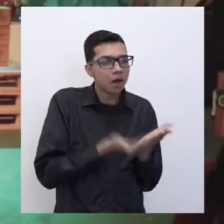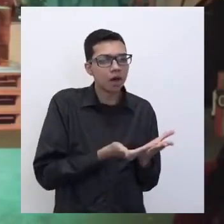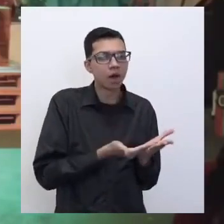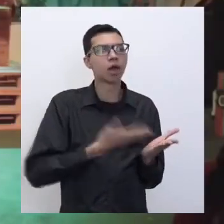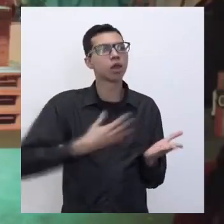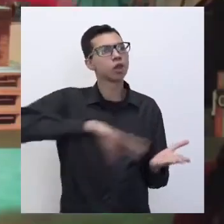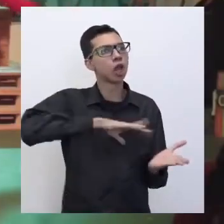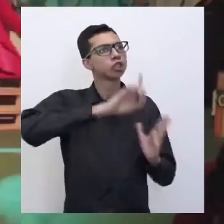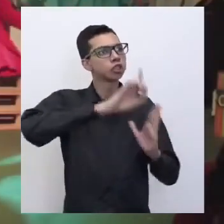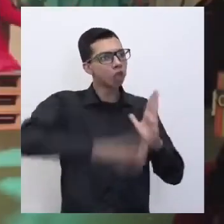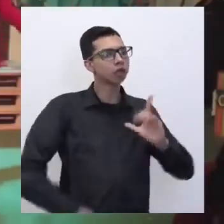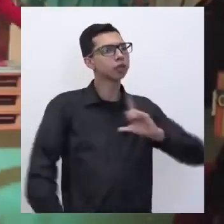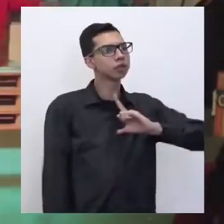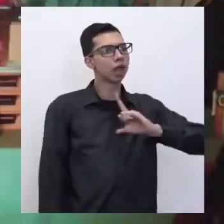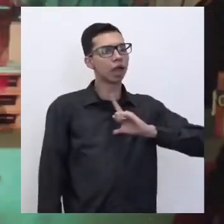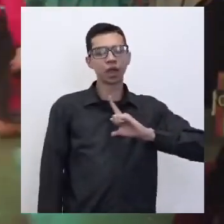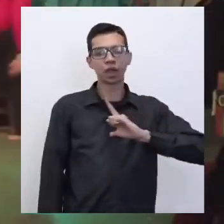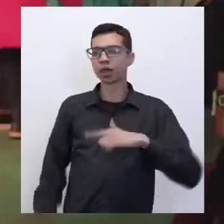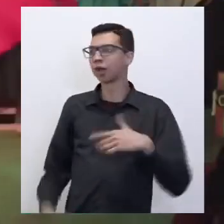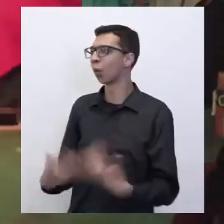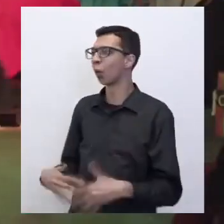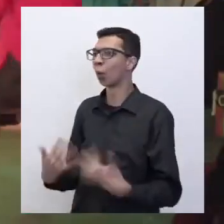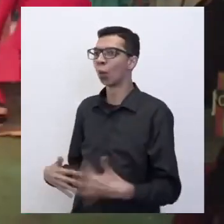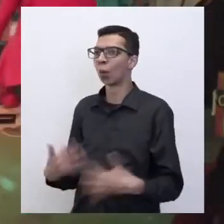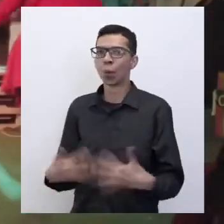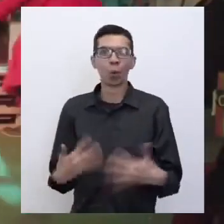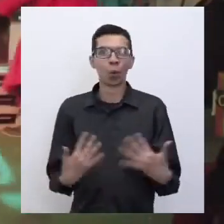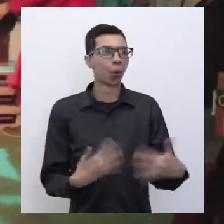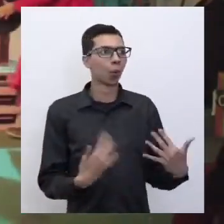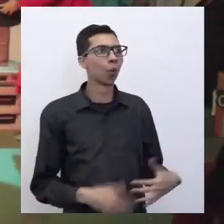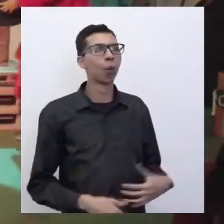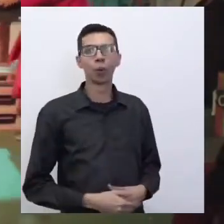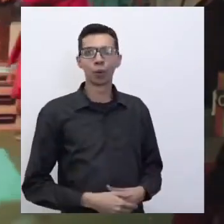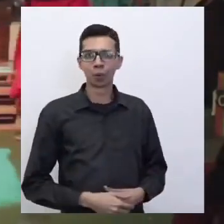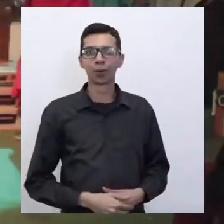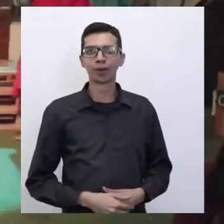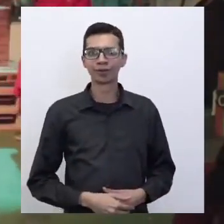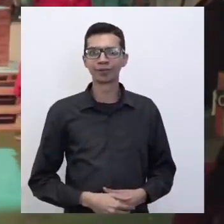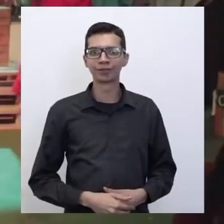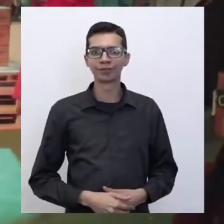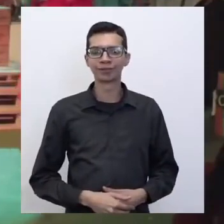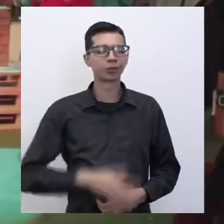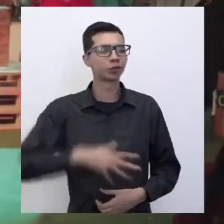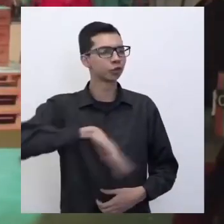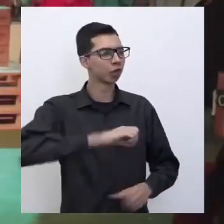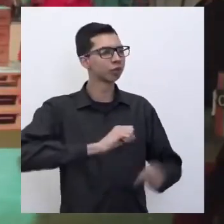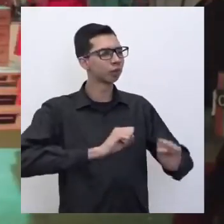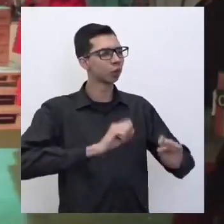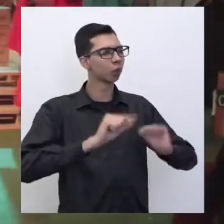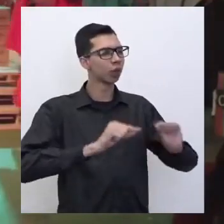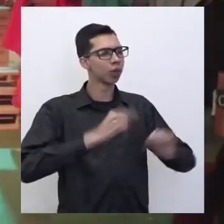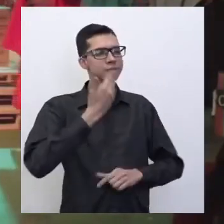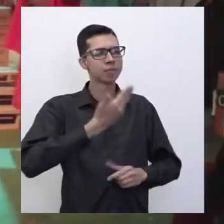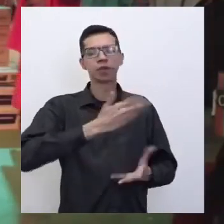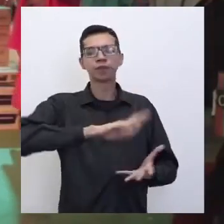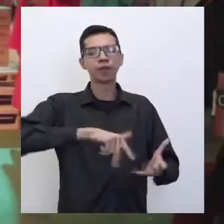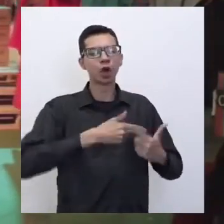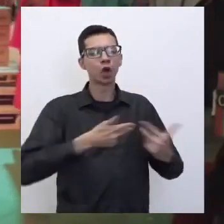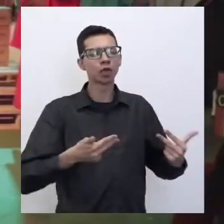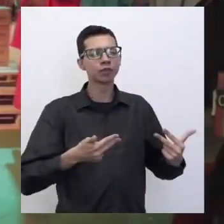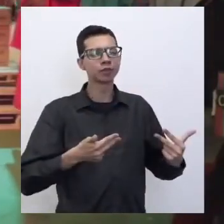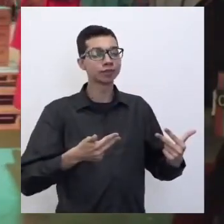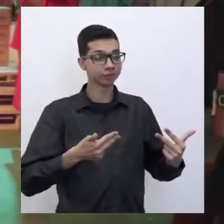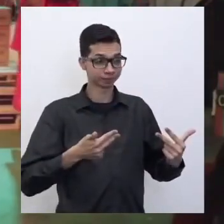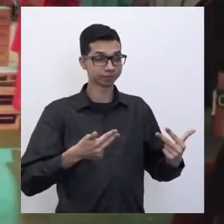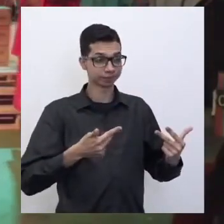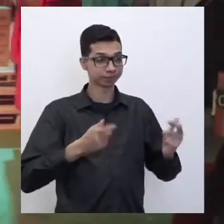direito! E como é que funciona isso, bruxa? Nós podemos exigir uma porção de coisas sem precisar